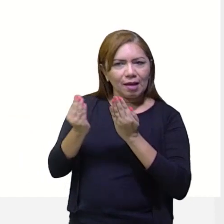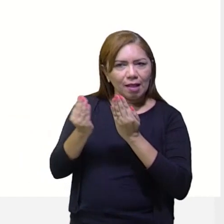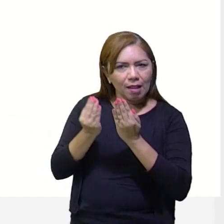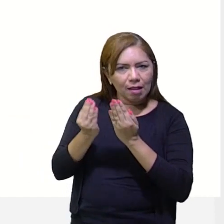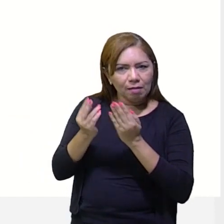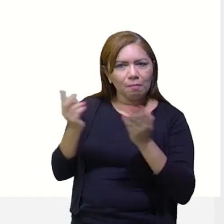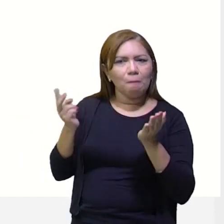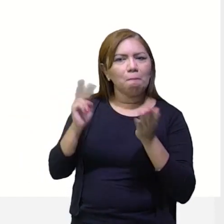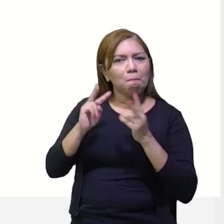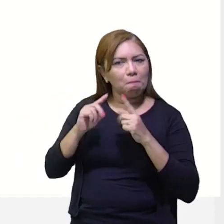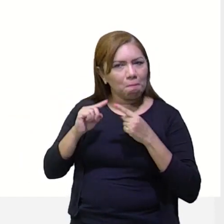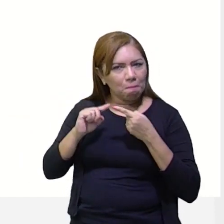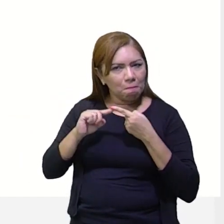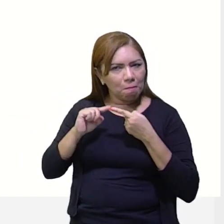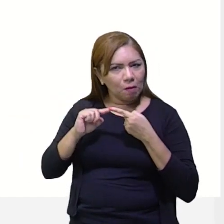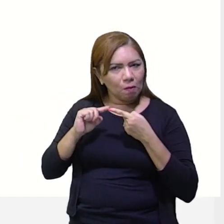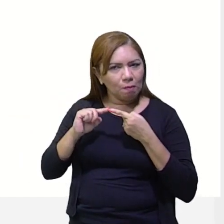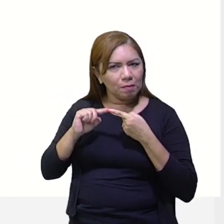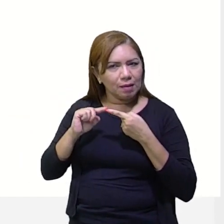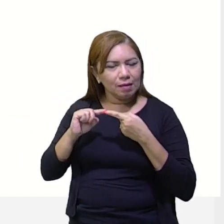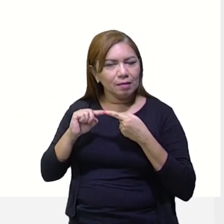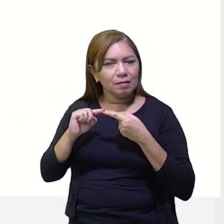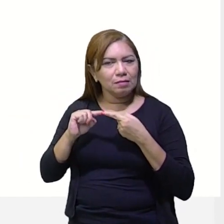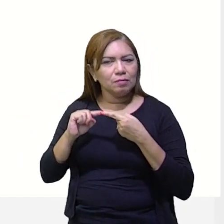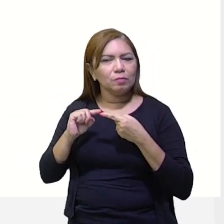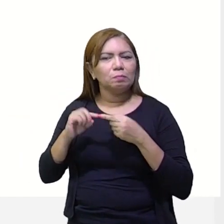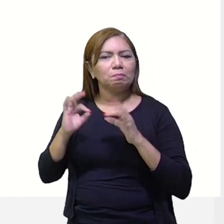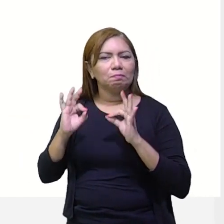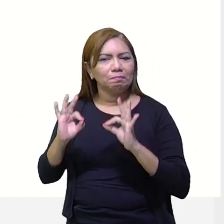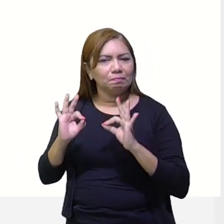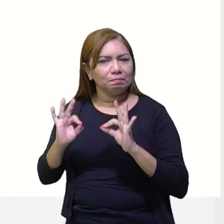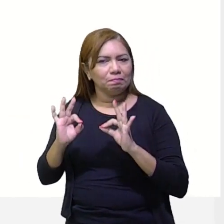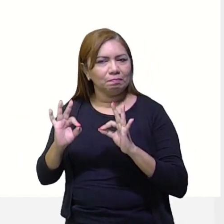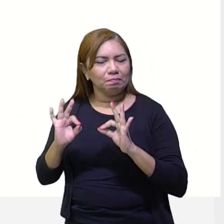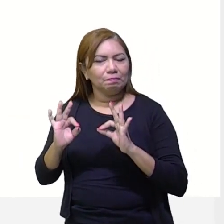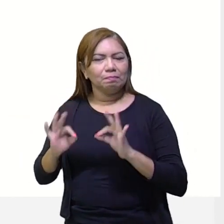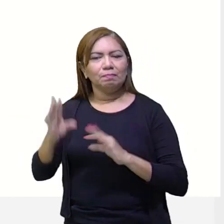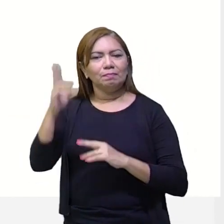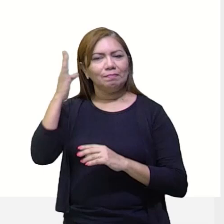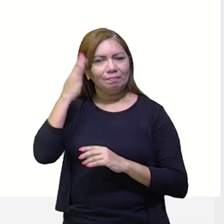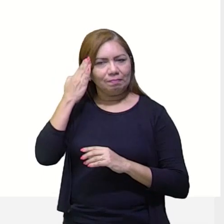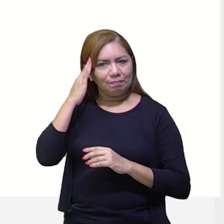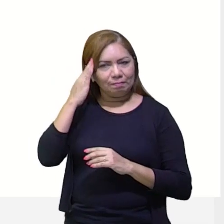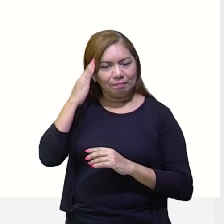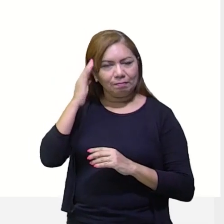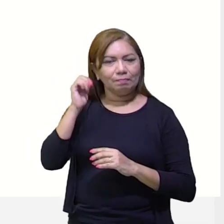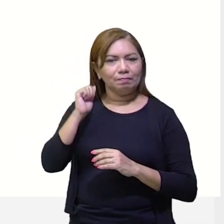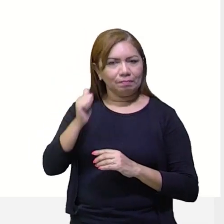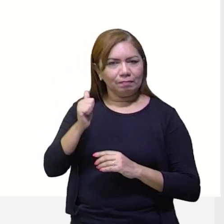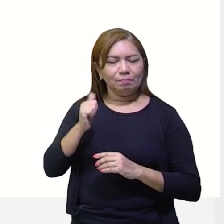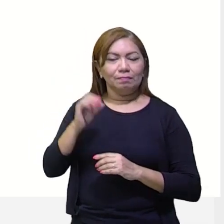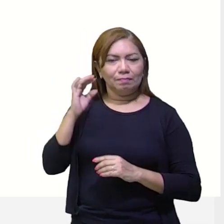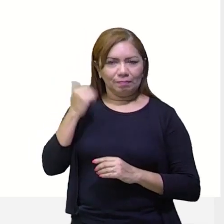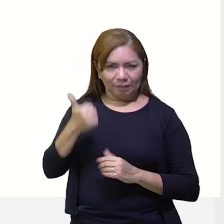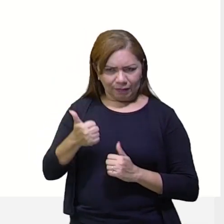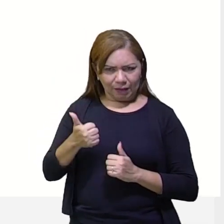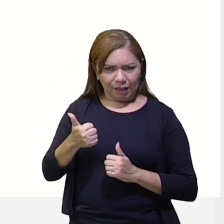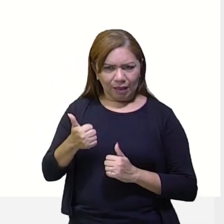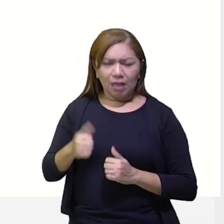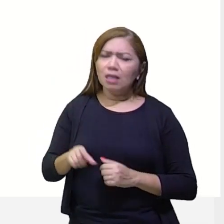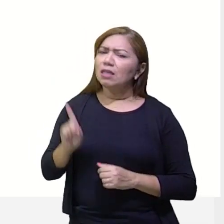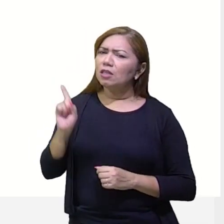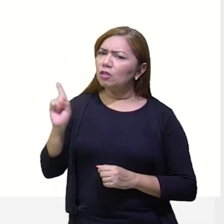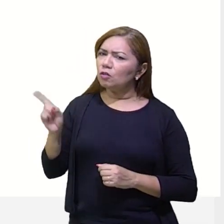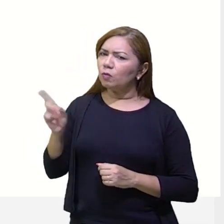divisão. Dividendo é igual ao divisor vezes o quociente mais o resto. Será que isso